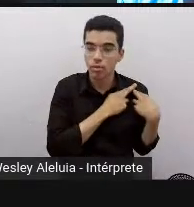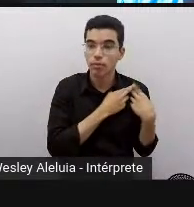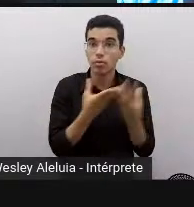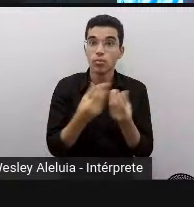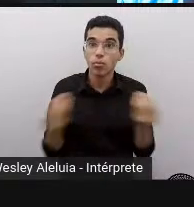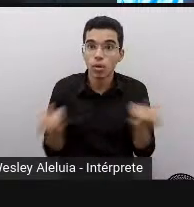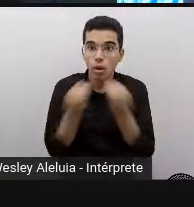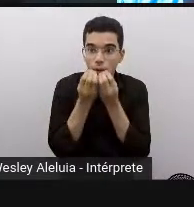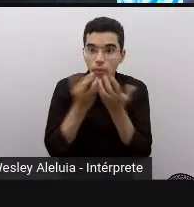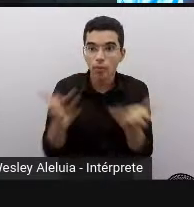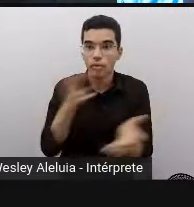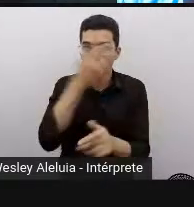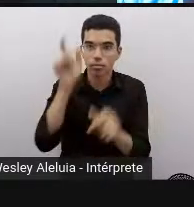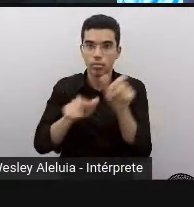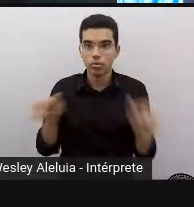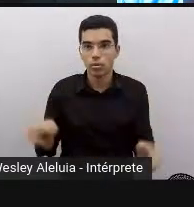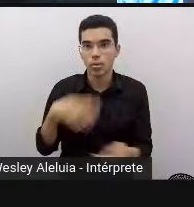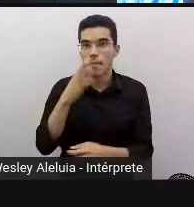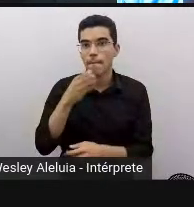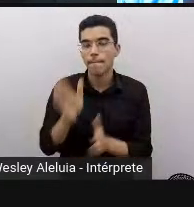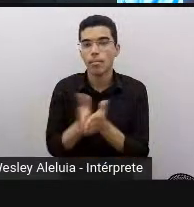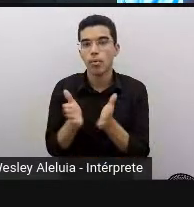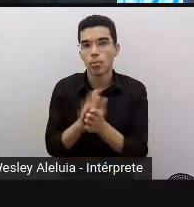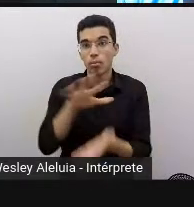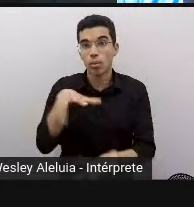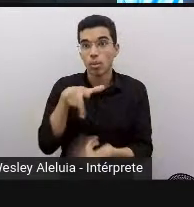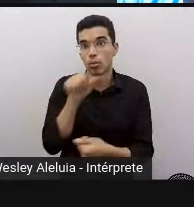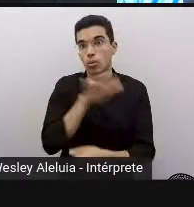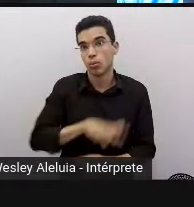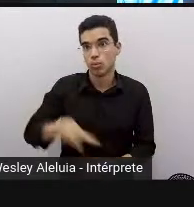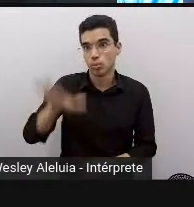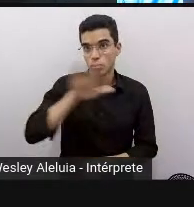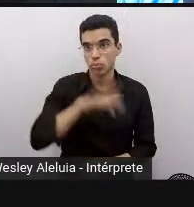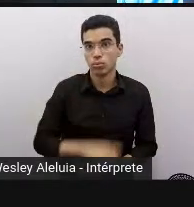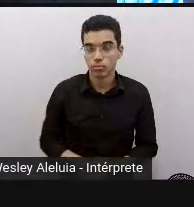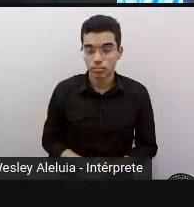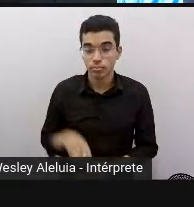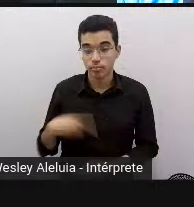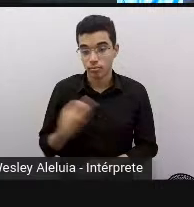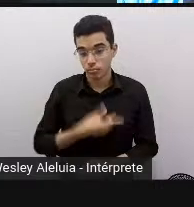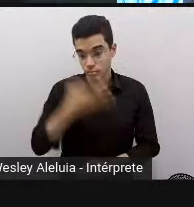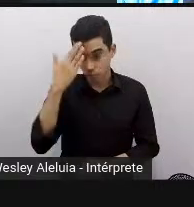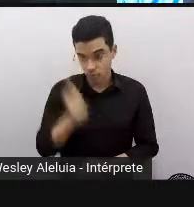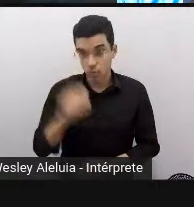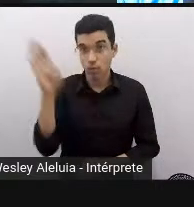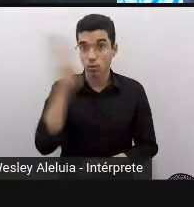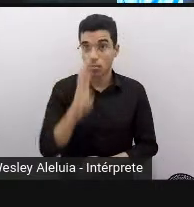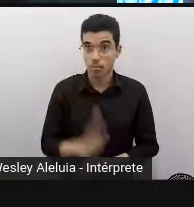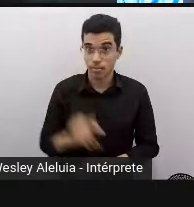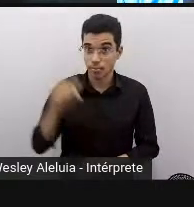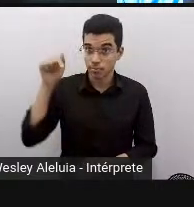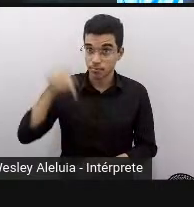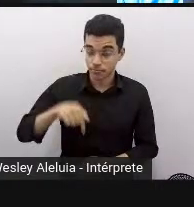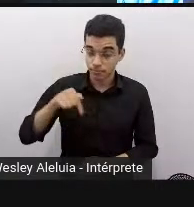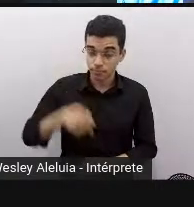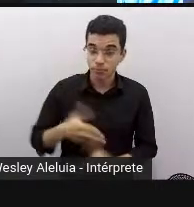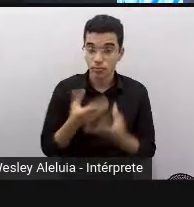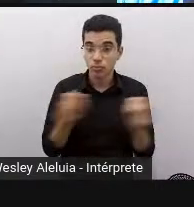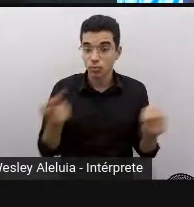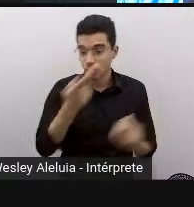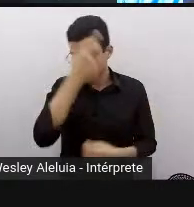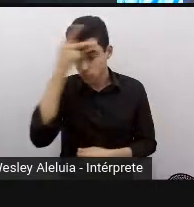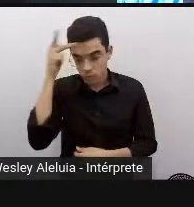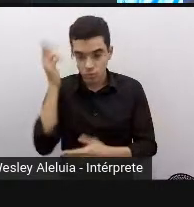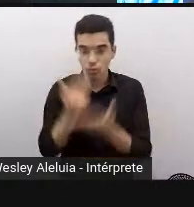pessoas que são mais pobres no mundo. Como nós sabemos, no Brasil, a alimentação da grande parte da população